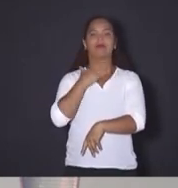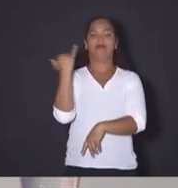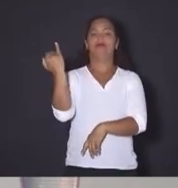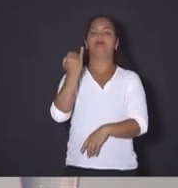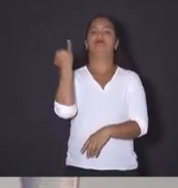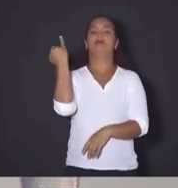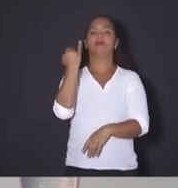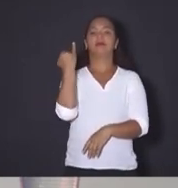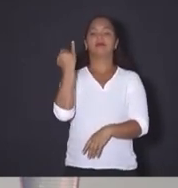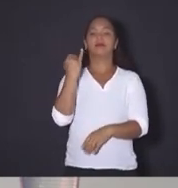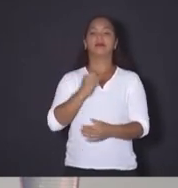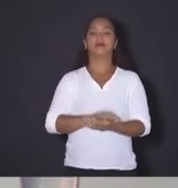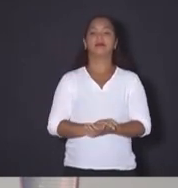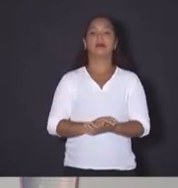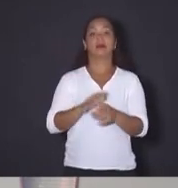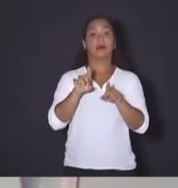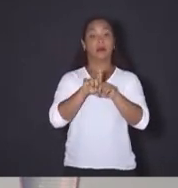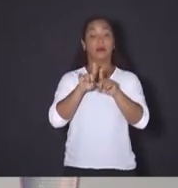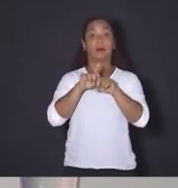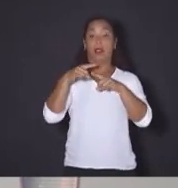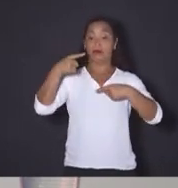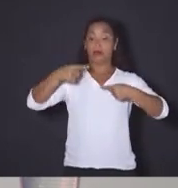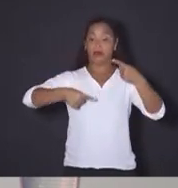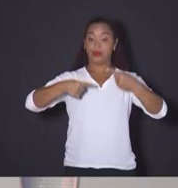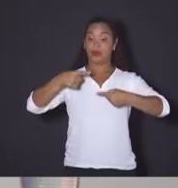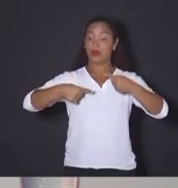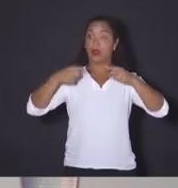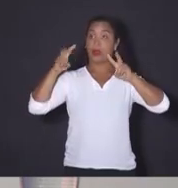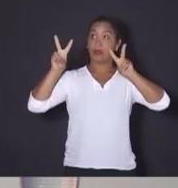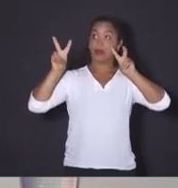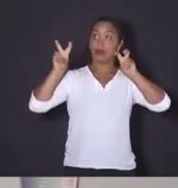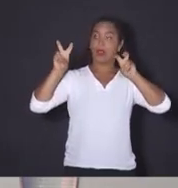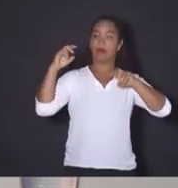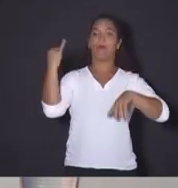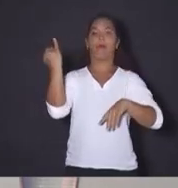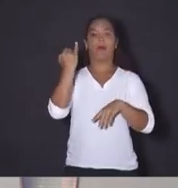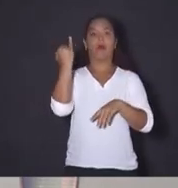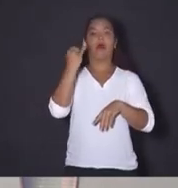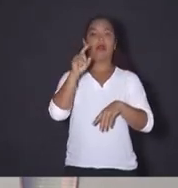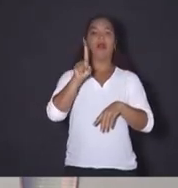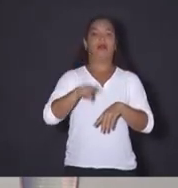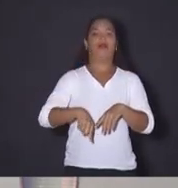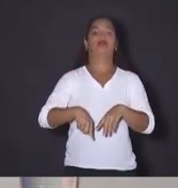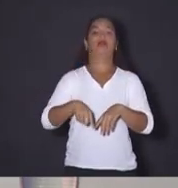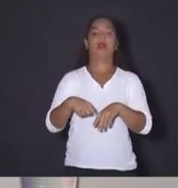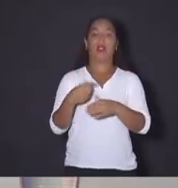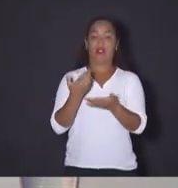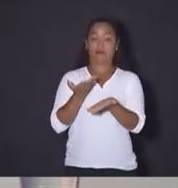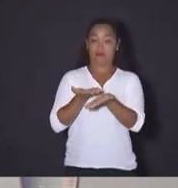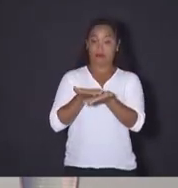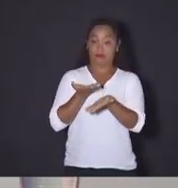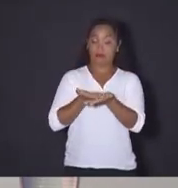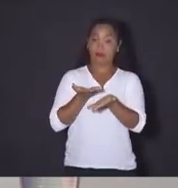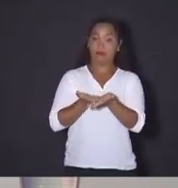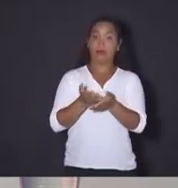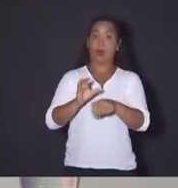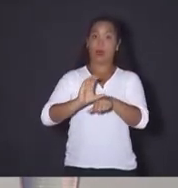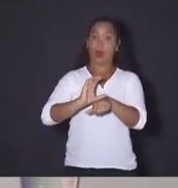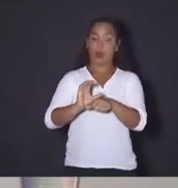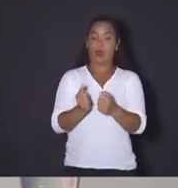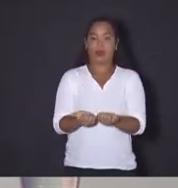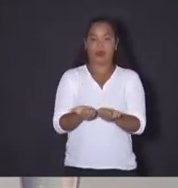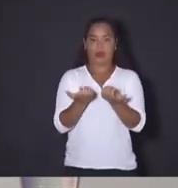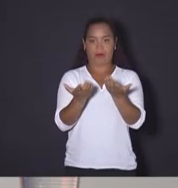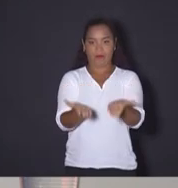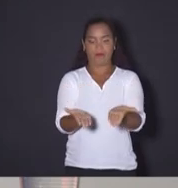e sobretudo discutindo a temática que é muito importante a temática formação inicial e continuada